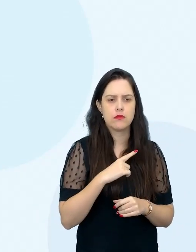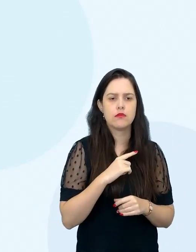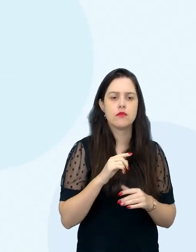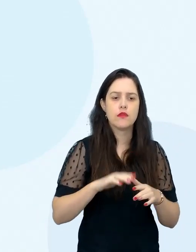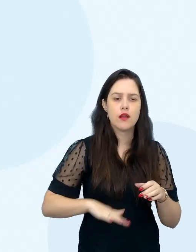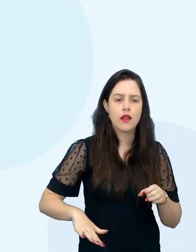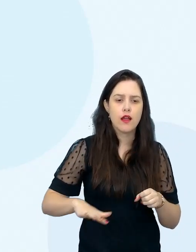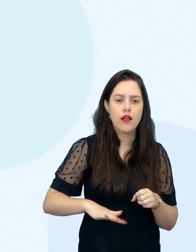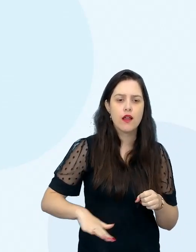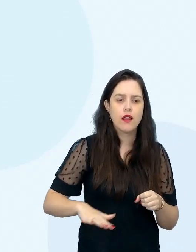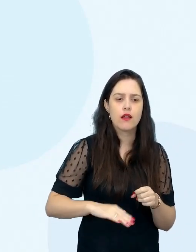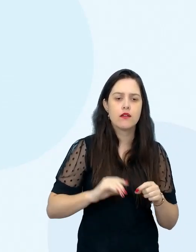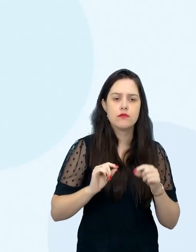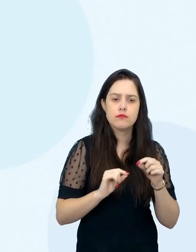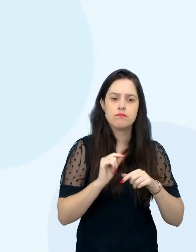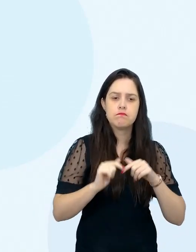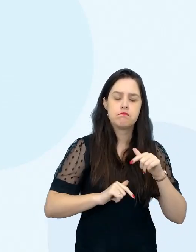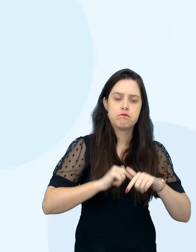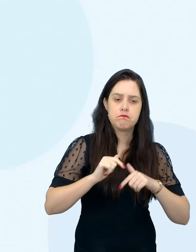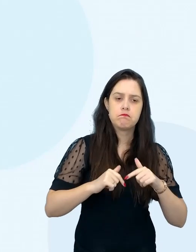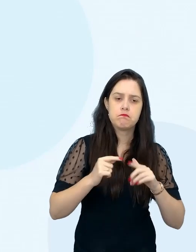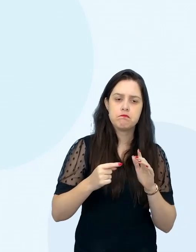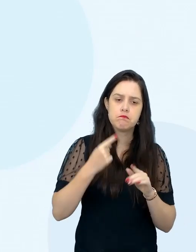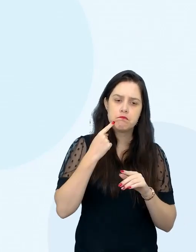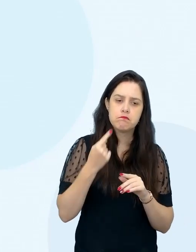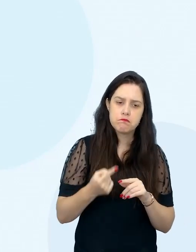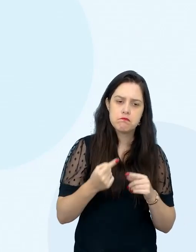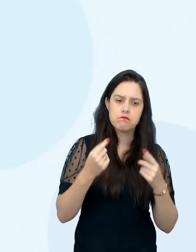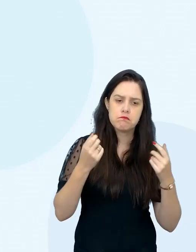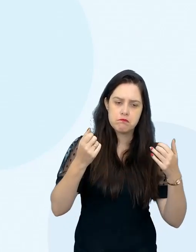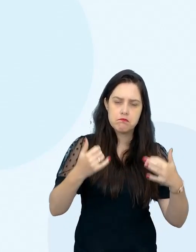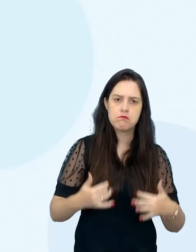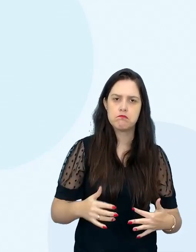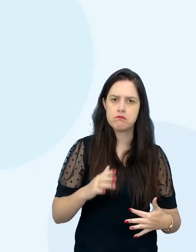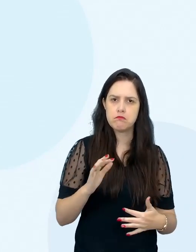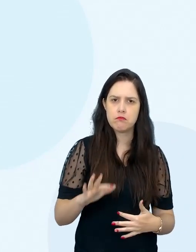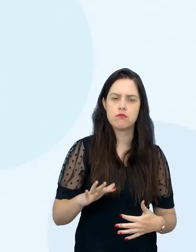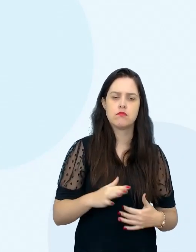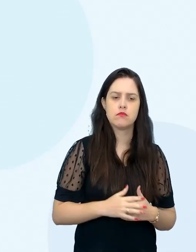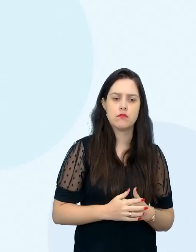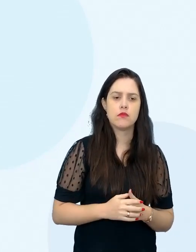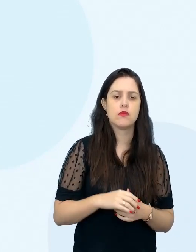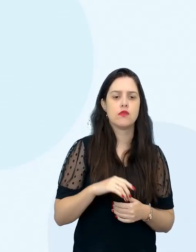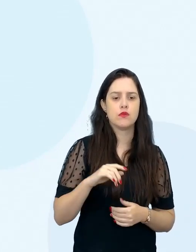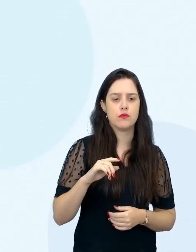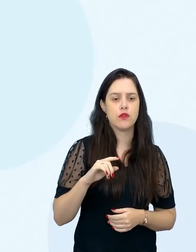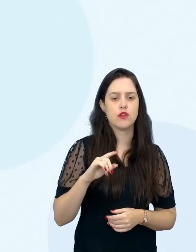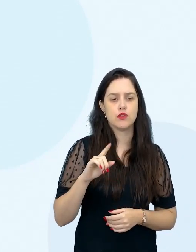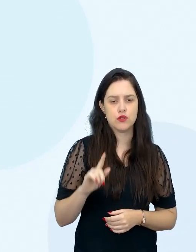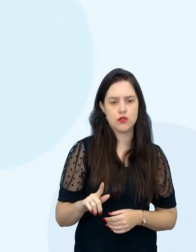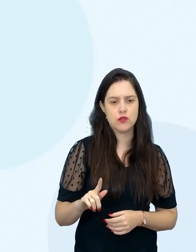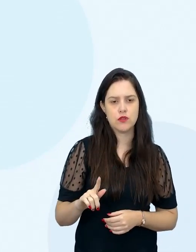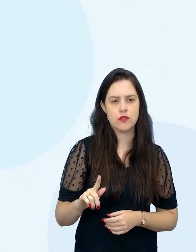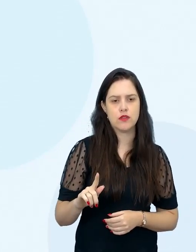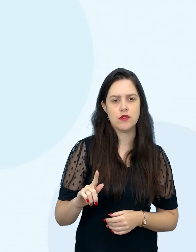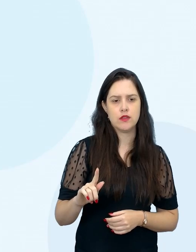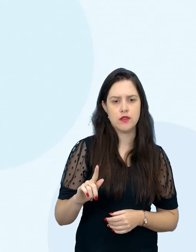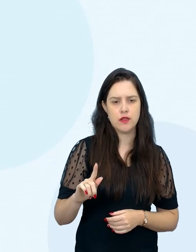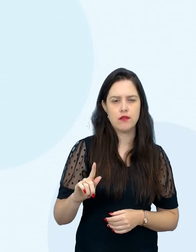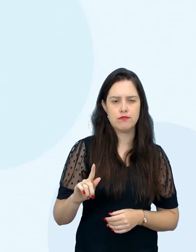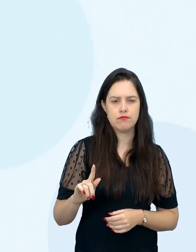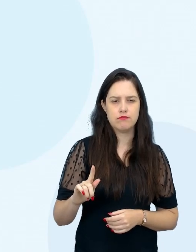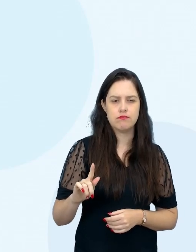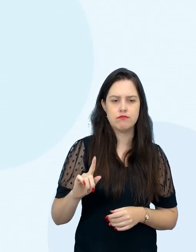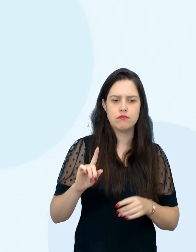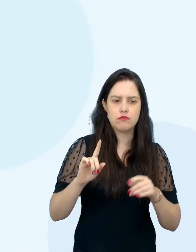então, a gente pode trabalhar as duas que eu falei, né? Mas a gente está destacando aí, primeiramente, a GE08, mas a GE05, que também está